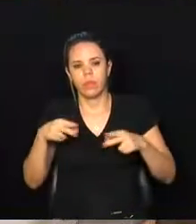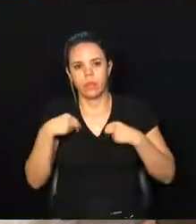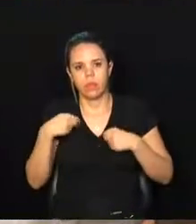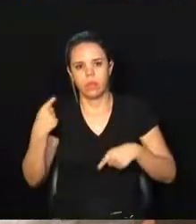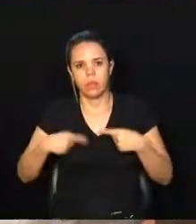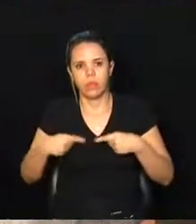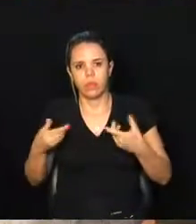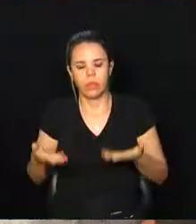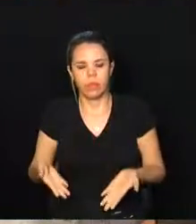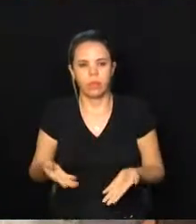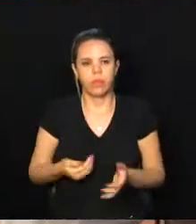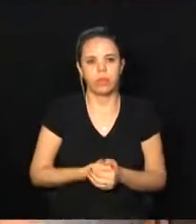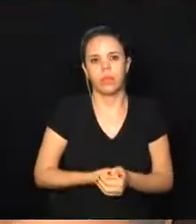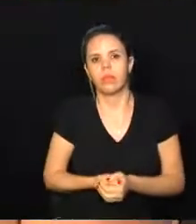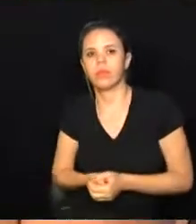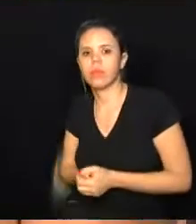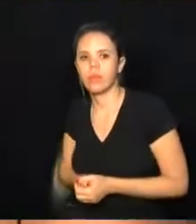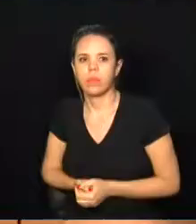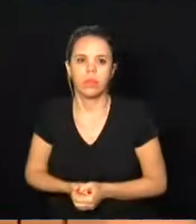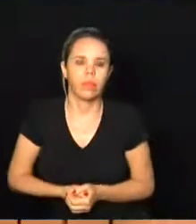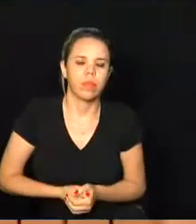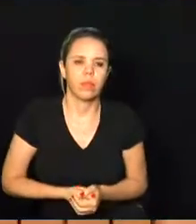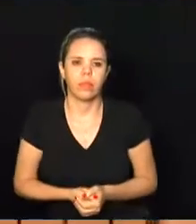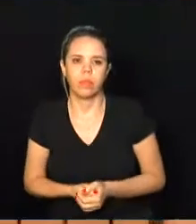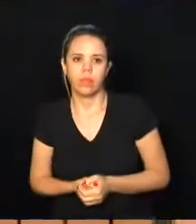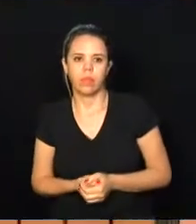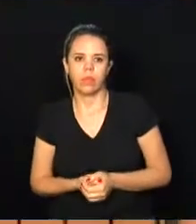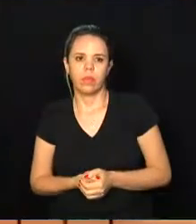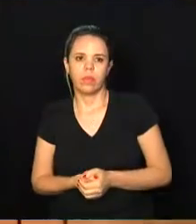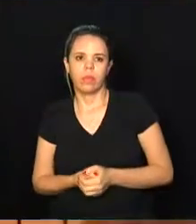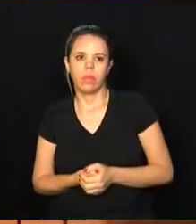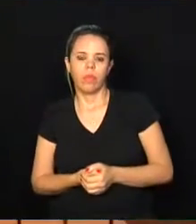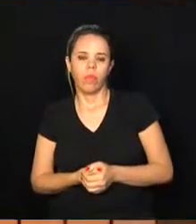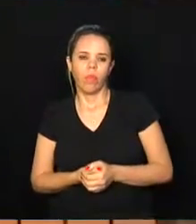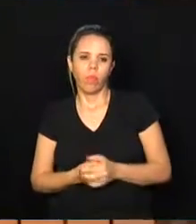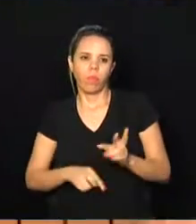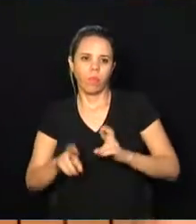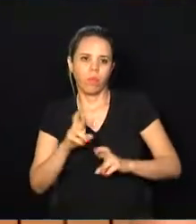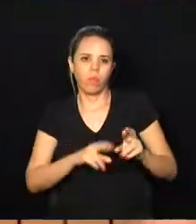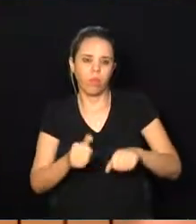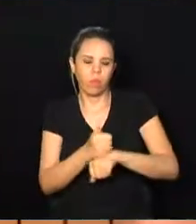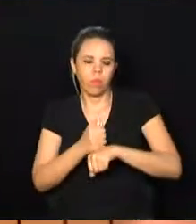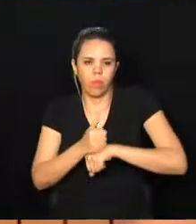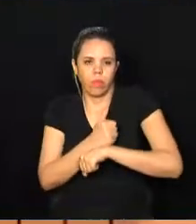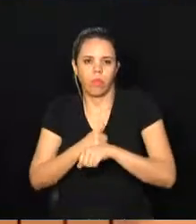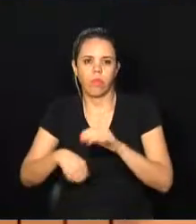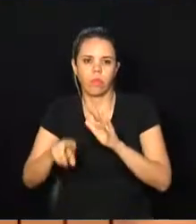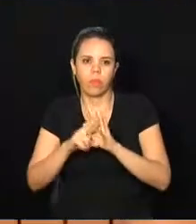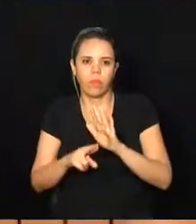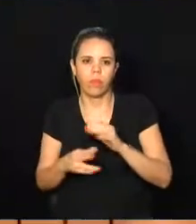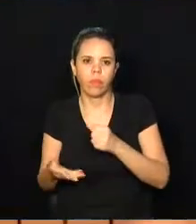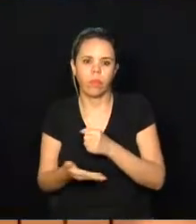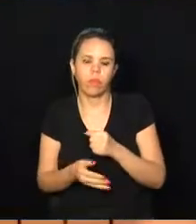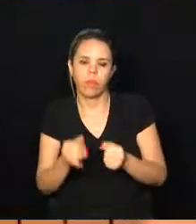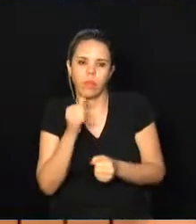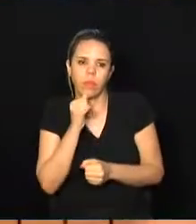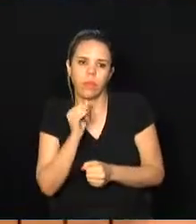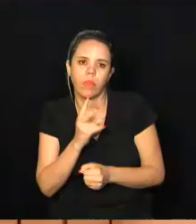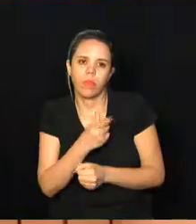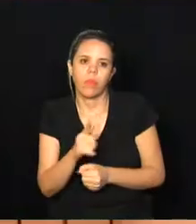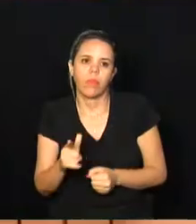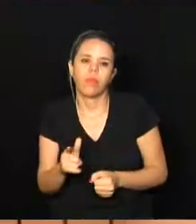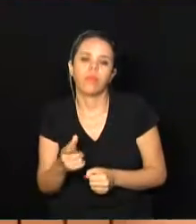discutiu aqui, e onde cada analista considera um parâmetro, etc., sem